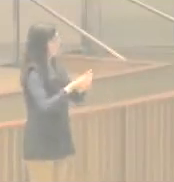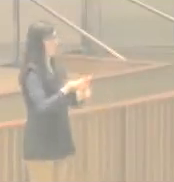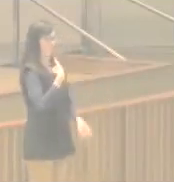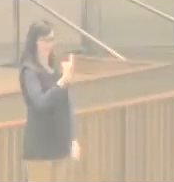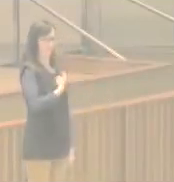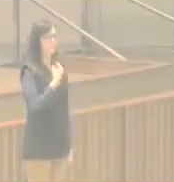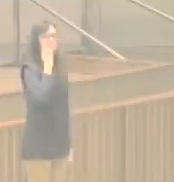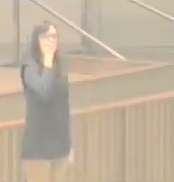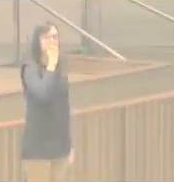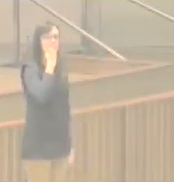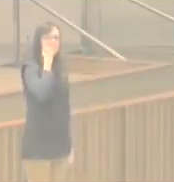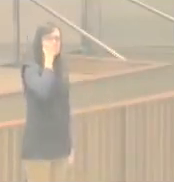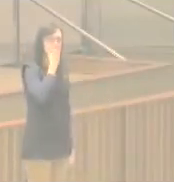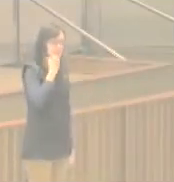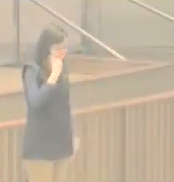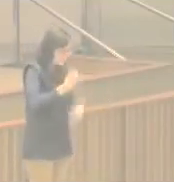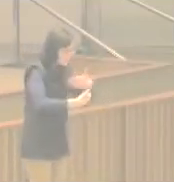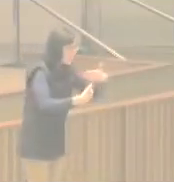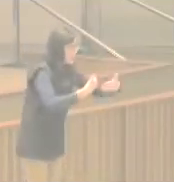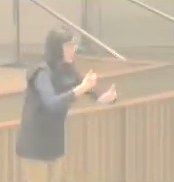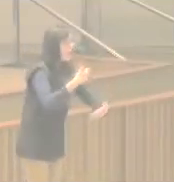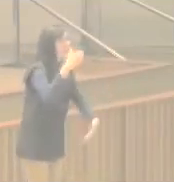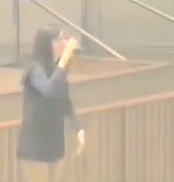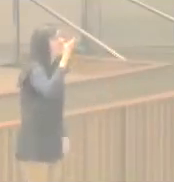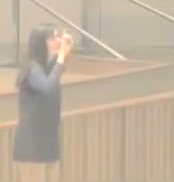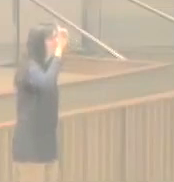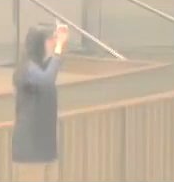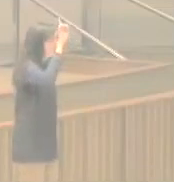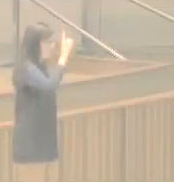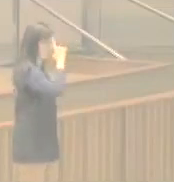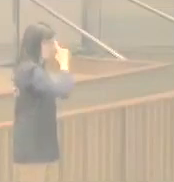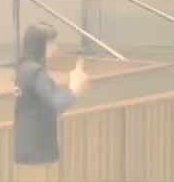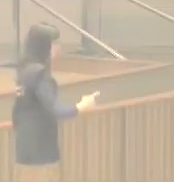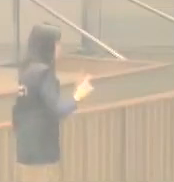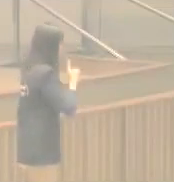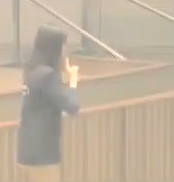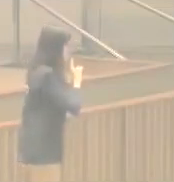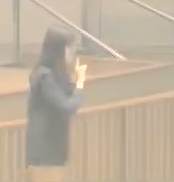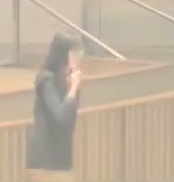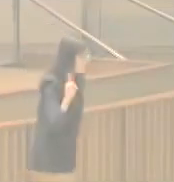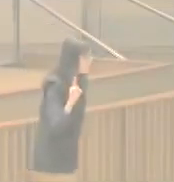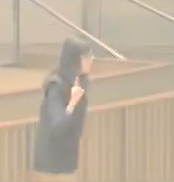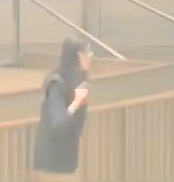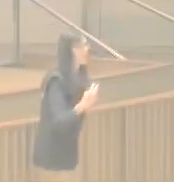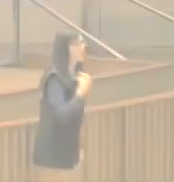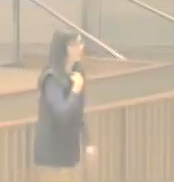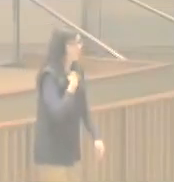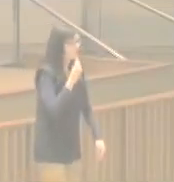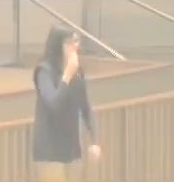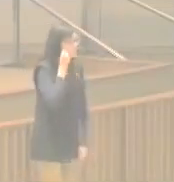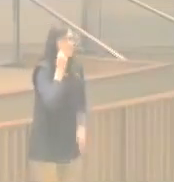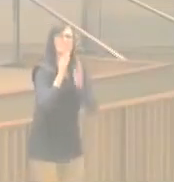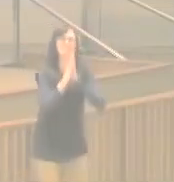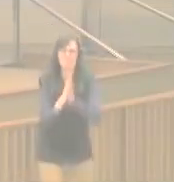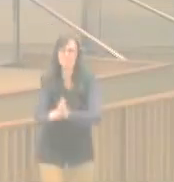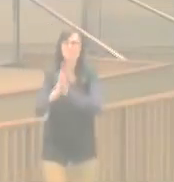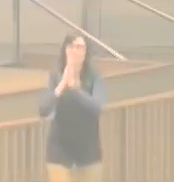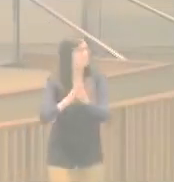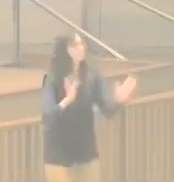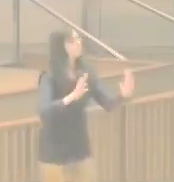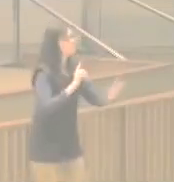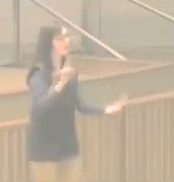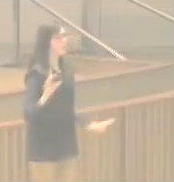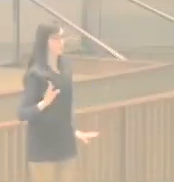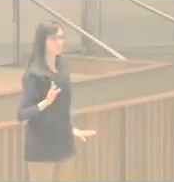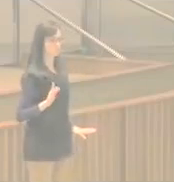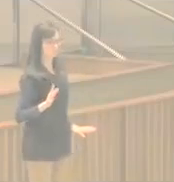ensina: quando Deus fecha uma porta, querido, ninguém abre.